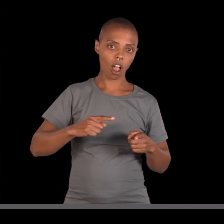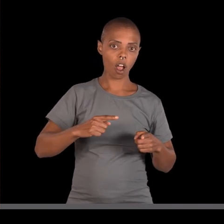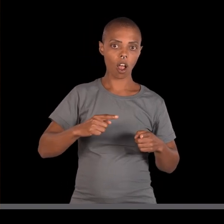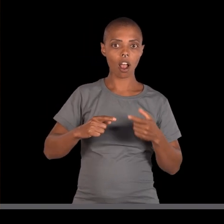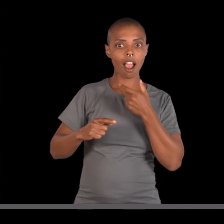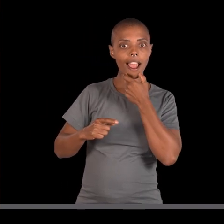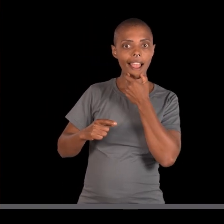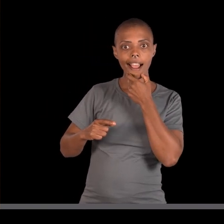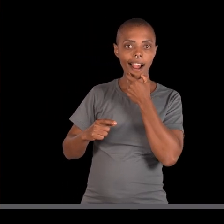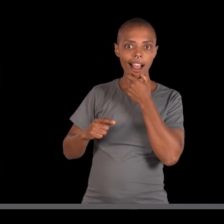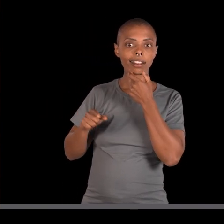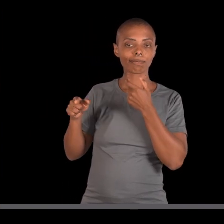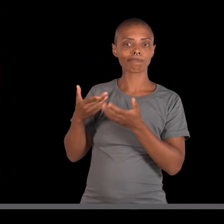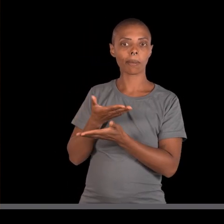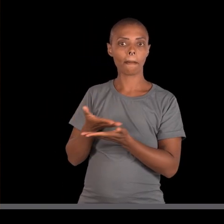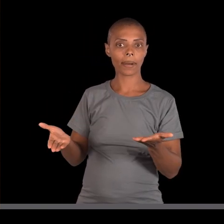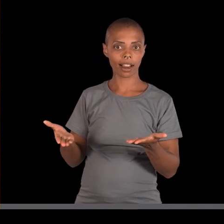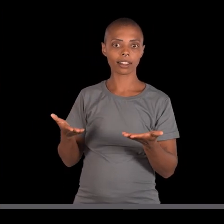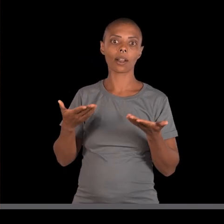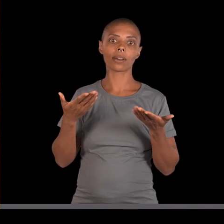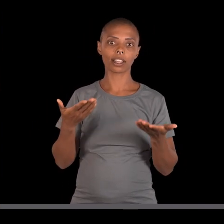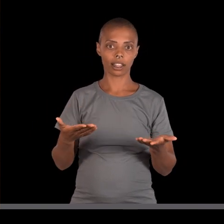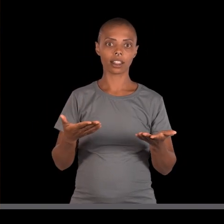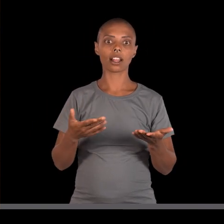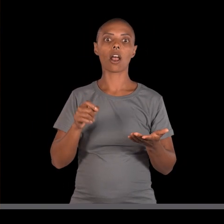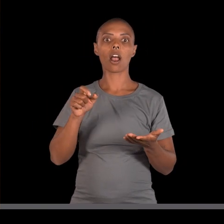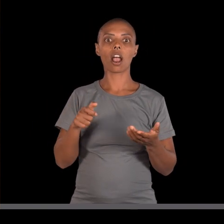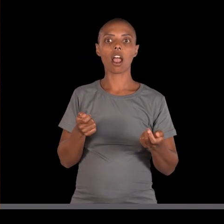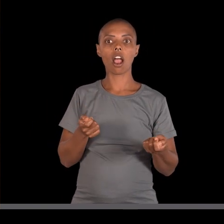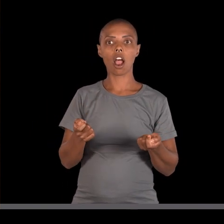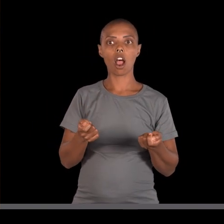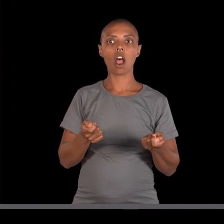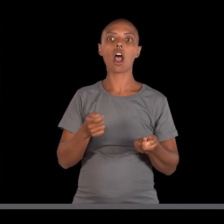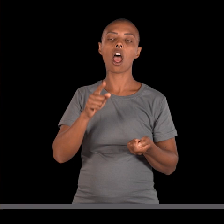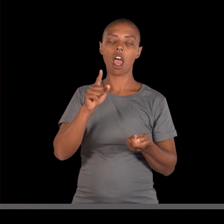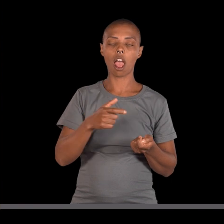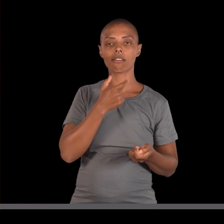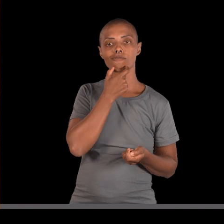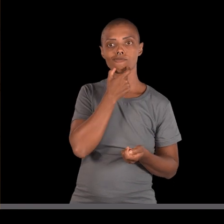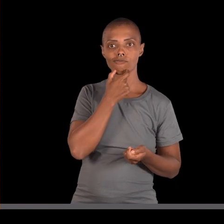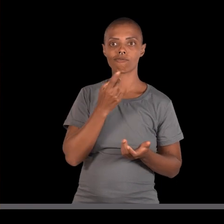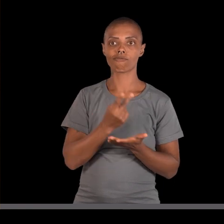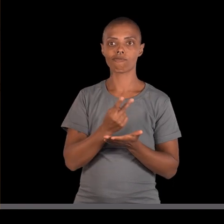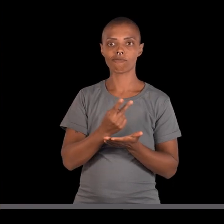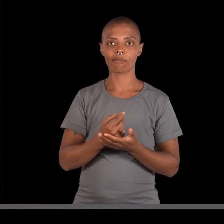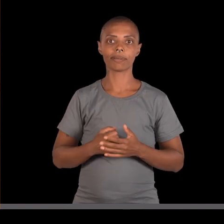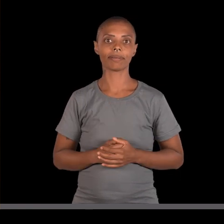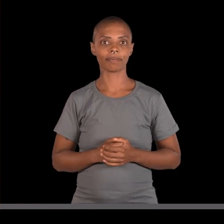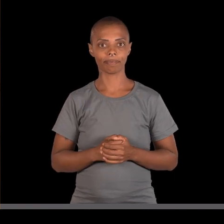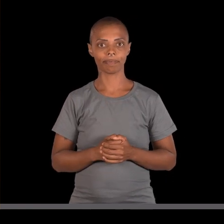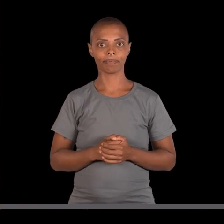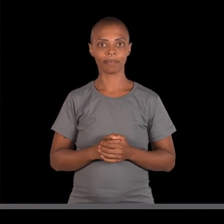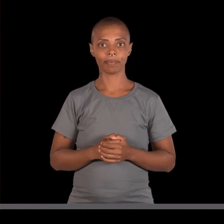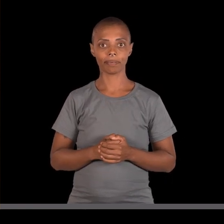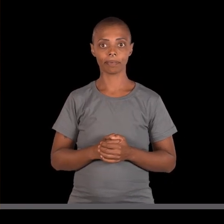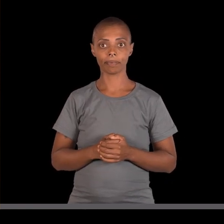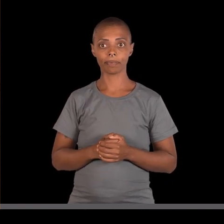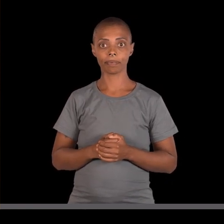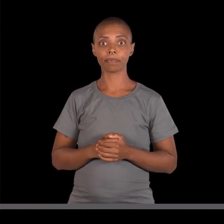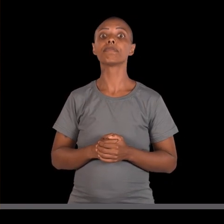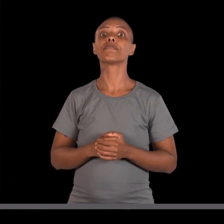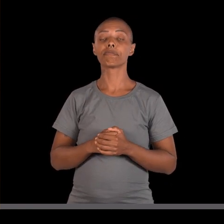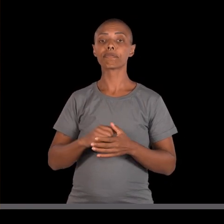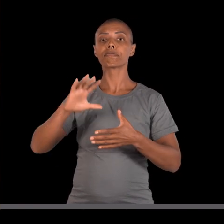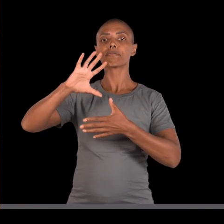onde a Argentina enfrentou a Inglaterra e levou a pior. E essas ilhas estão sob posse, né, do Reino